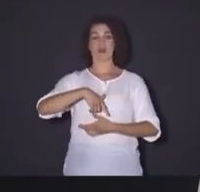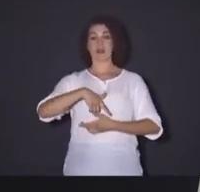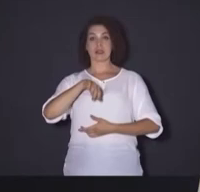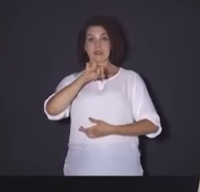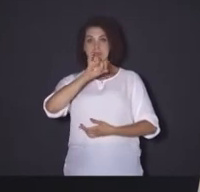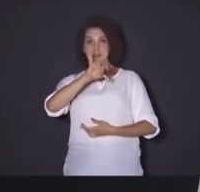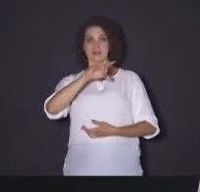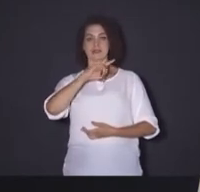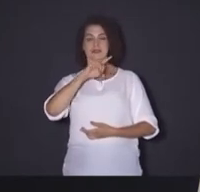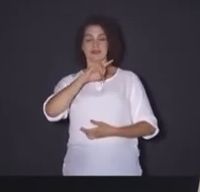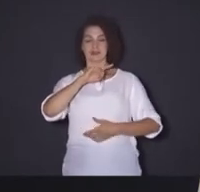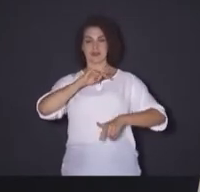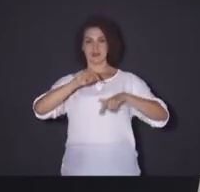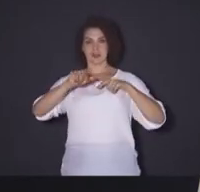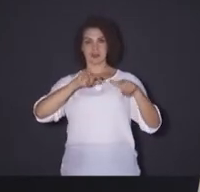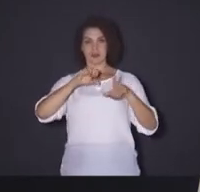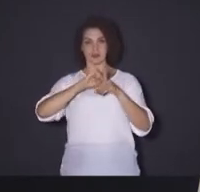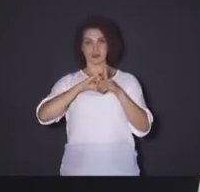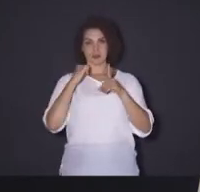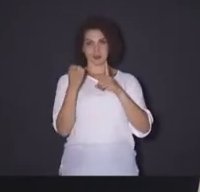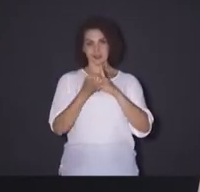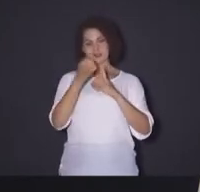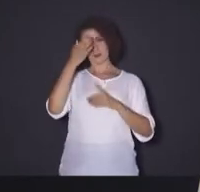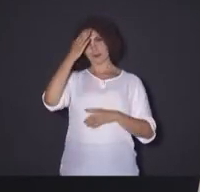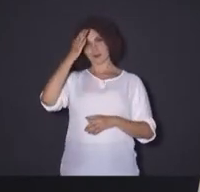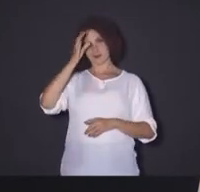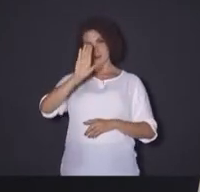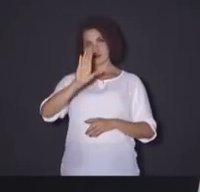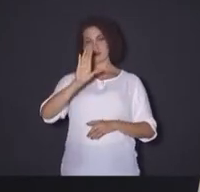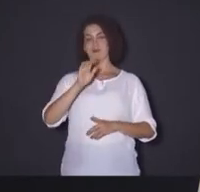trabalho social e cultural, né?